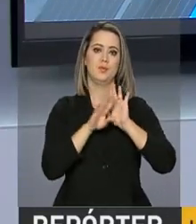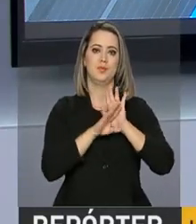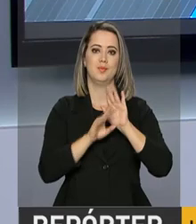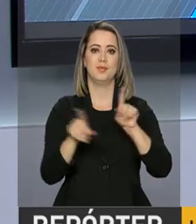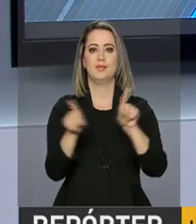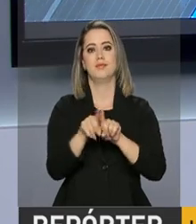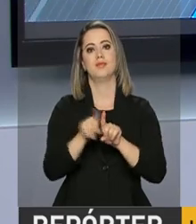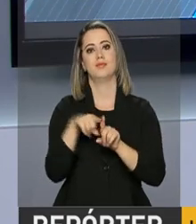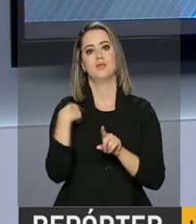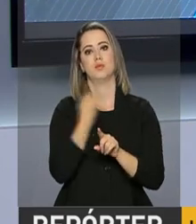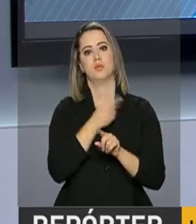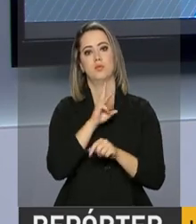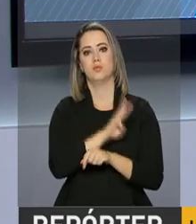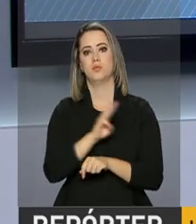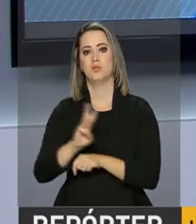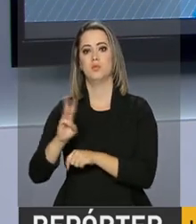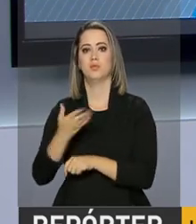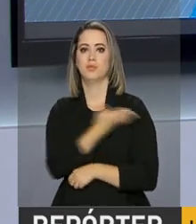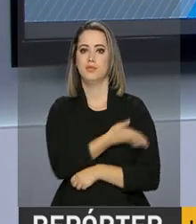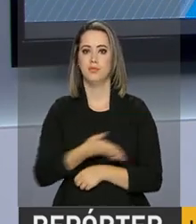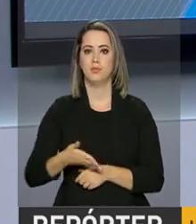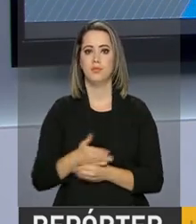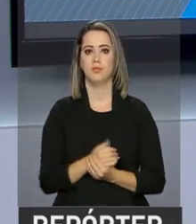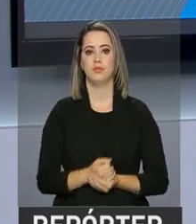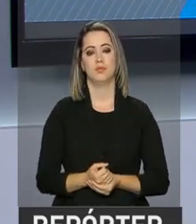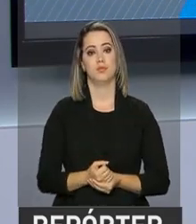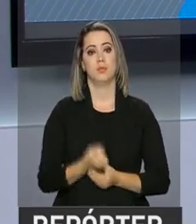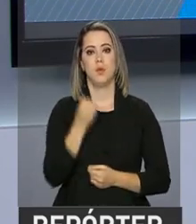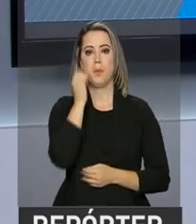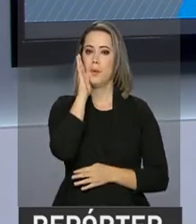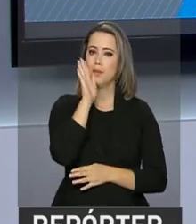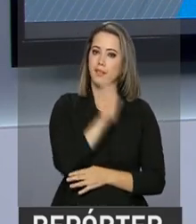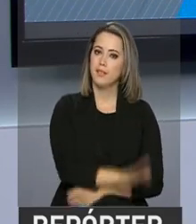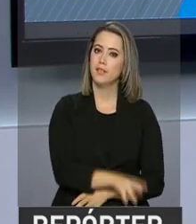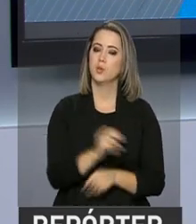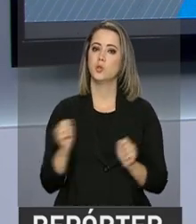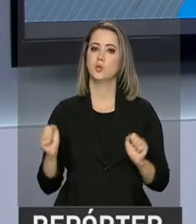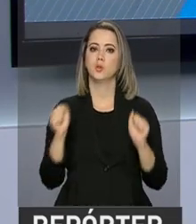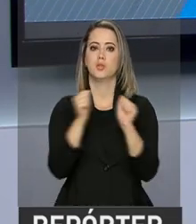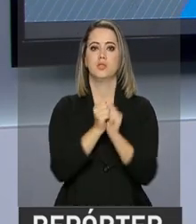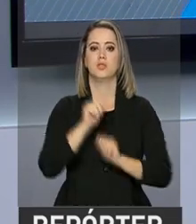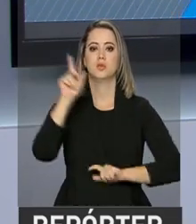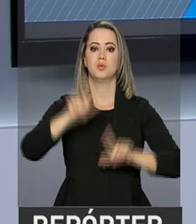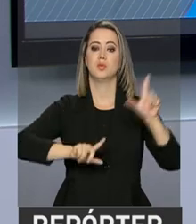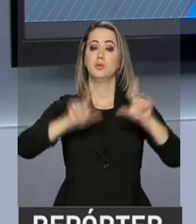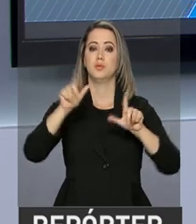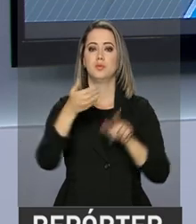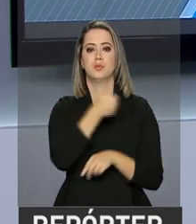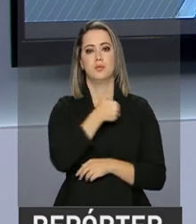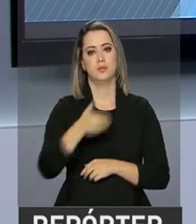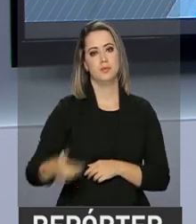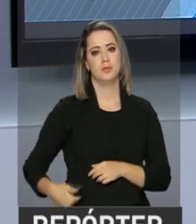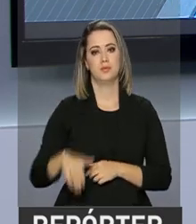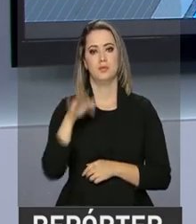a programação também está em nossa página na internet. Uma boa tarde para você e continue com a gente aqui na